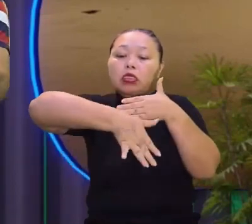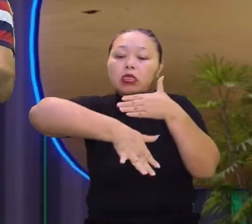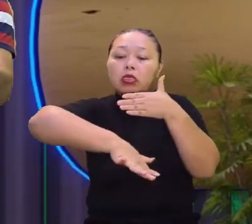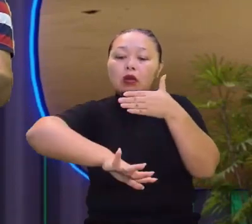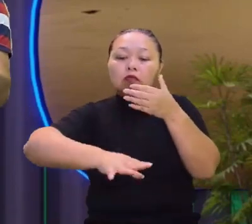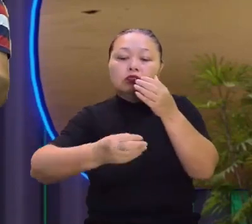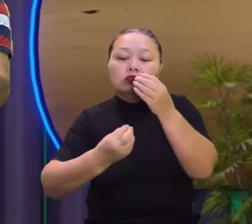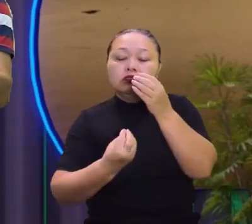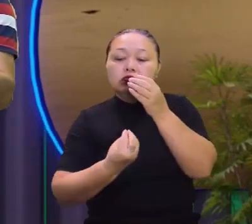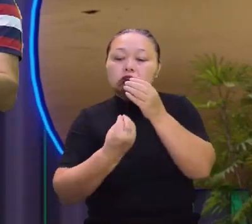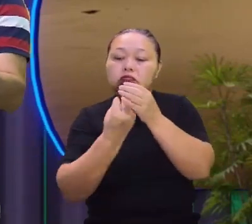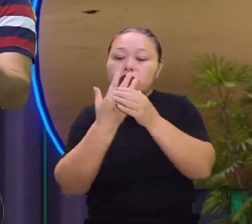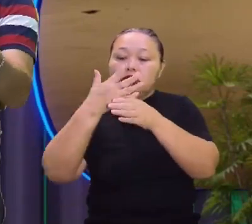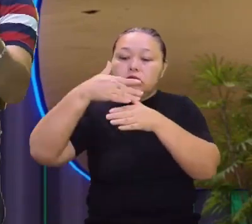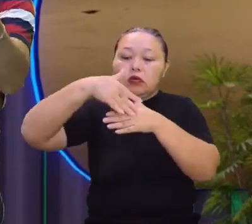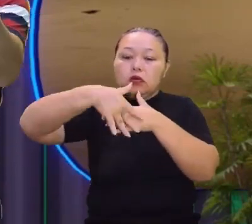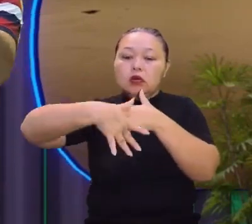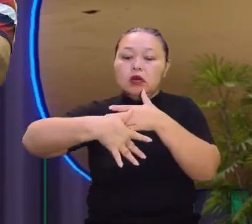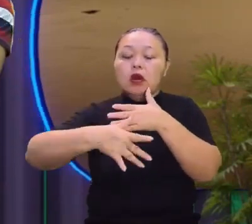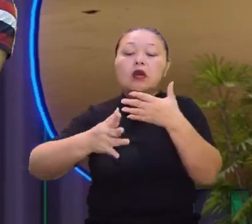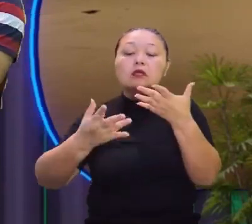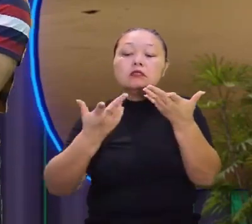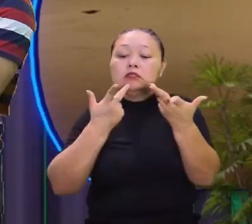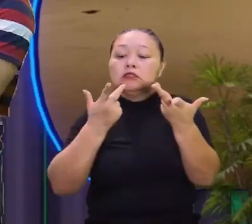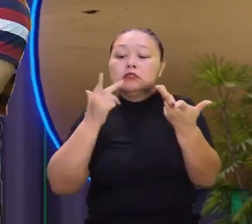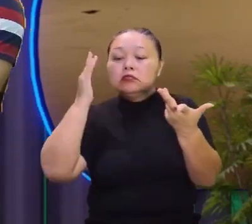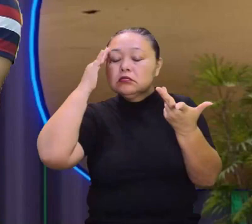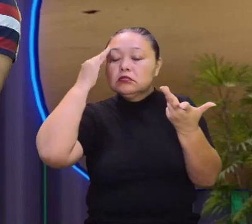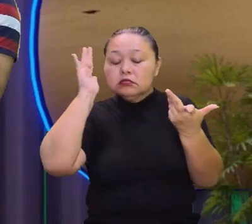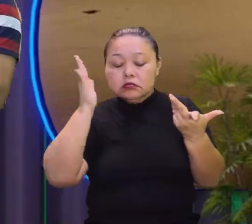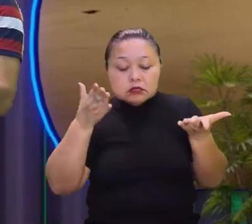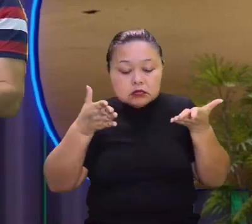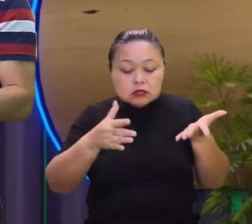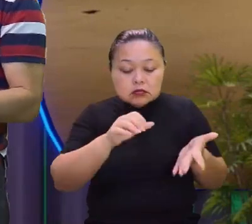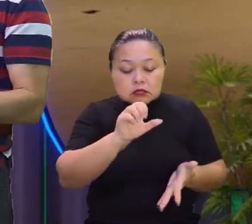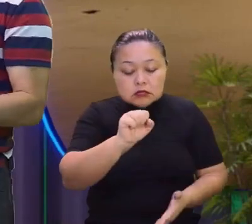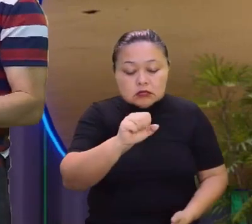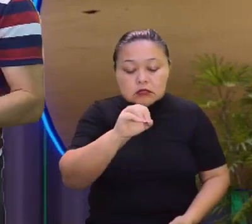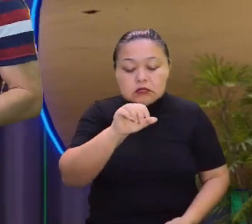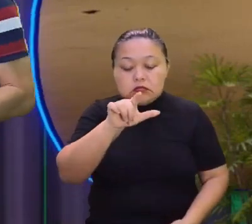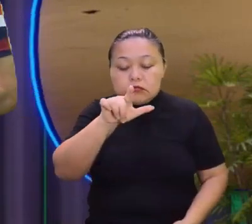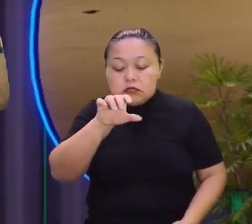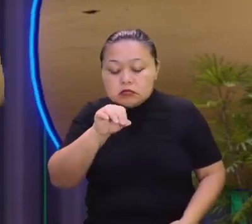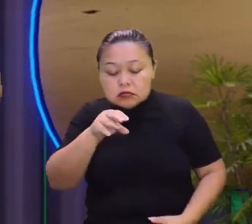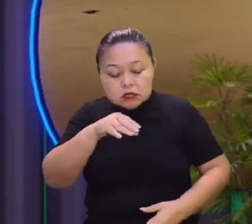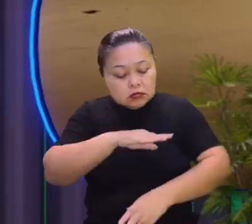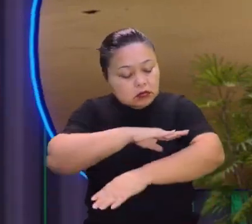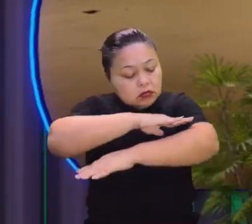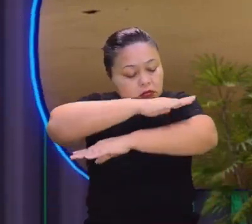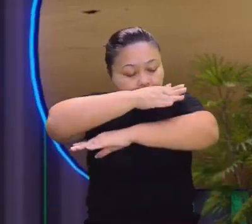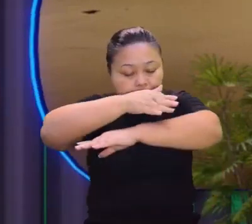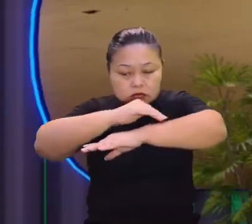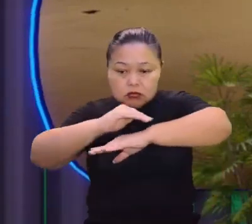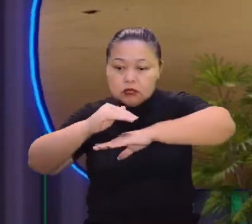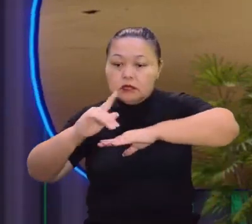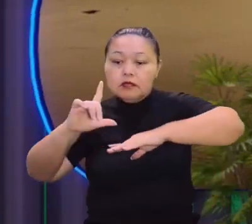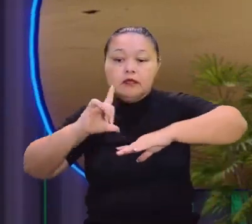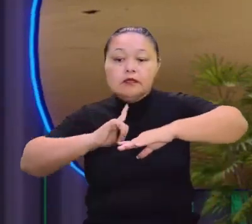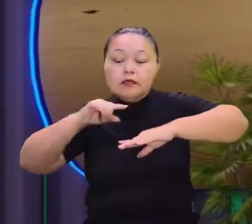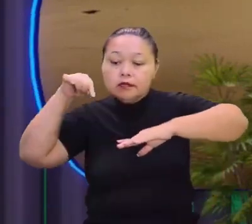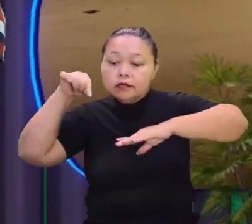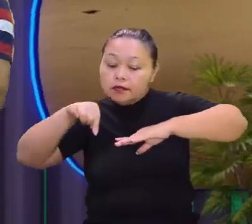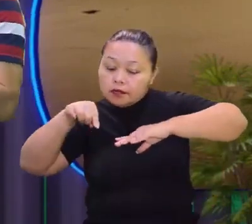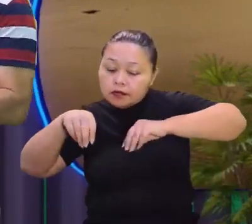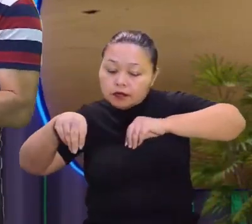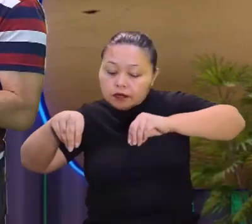gente fala de entender um determinado solo, o relevo de uma determinada região, a gente